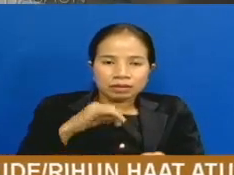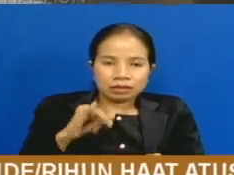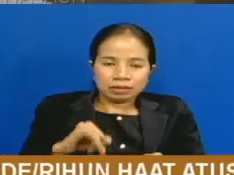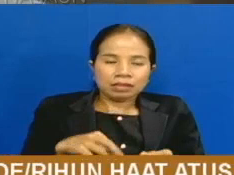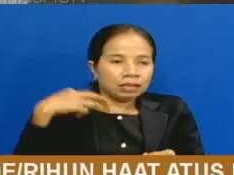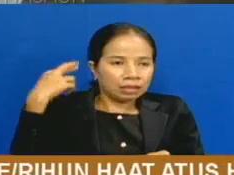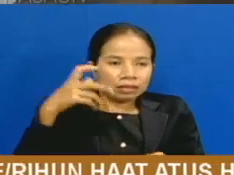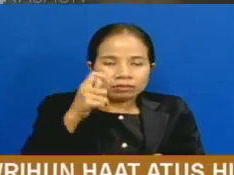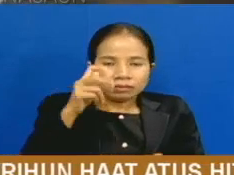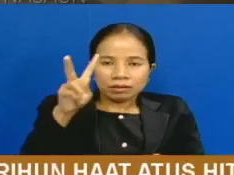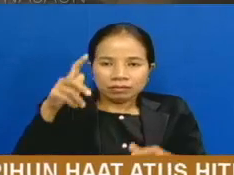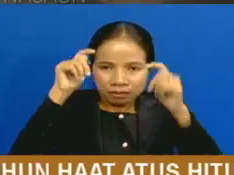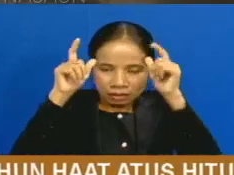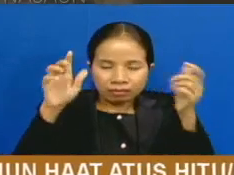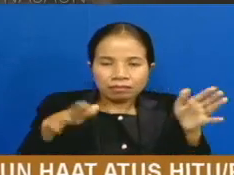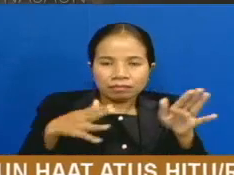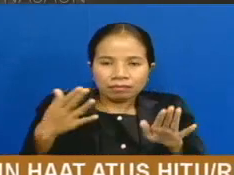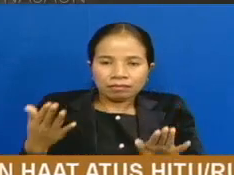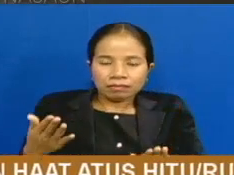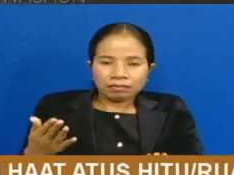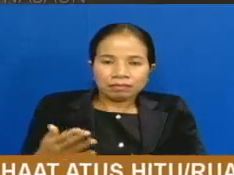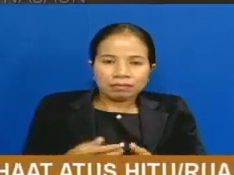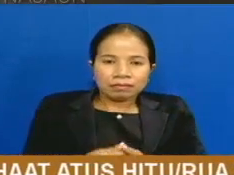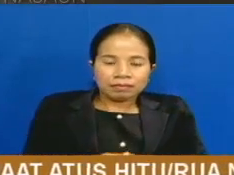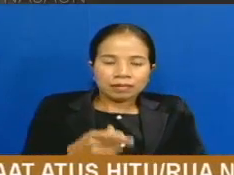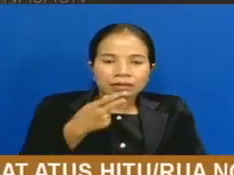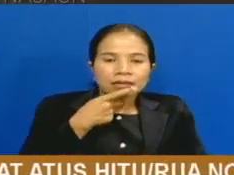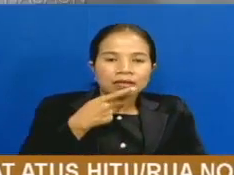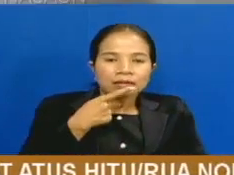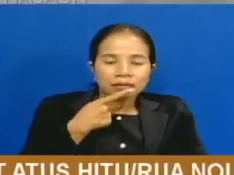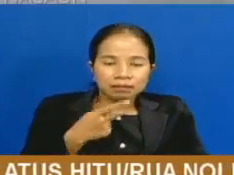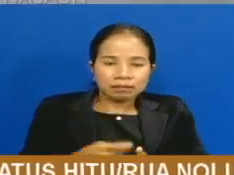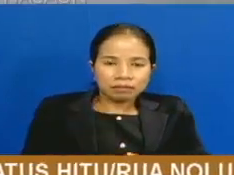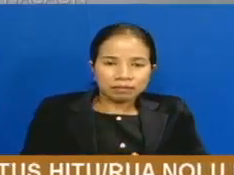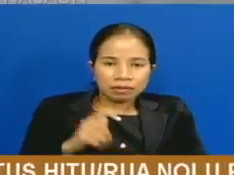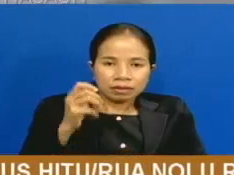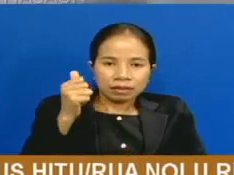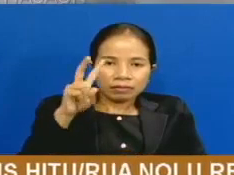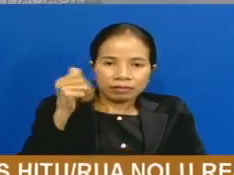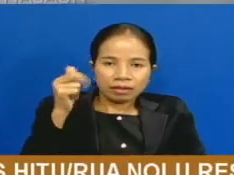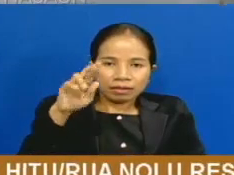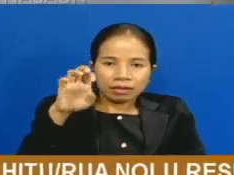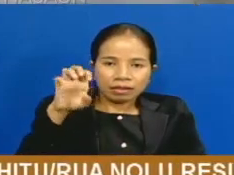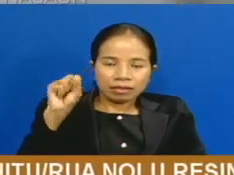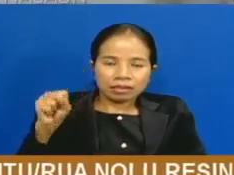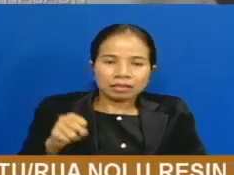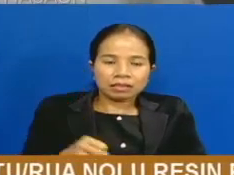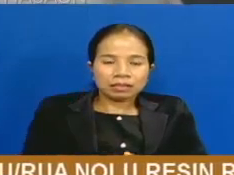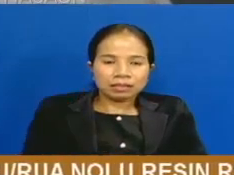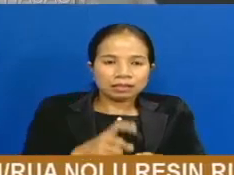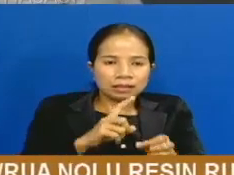televisão Timor-Leste, matebiam a padre Francisco Tavares, Hakotunia Is iha